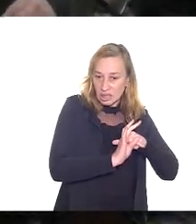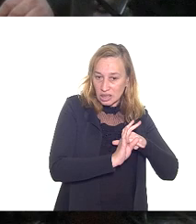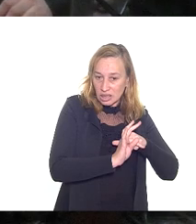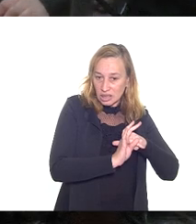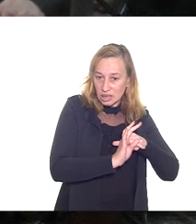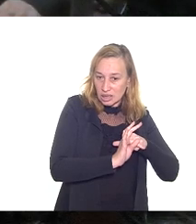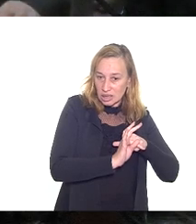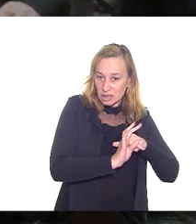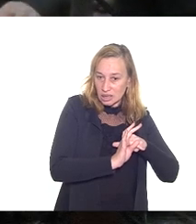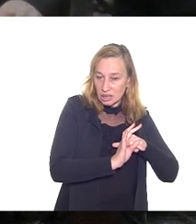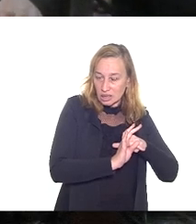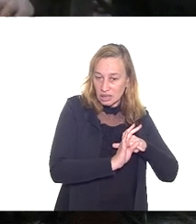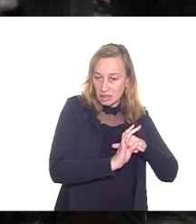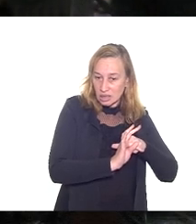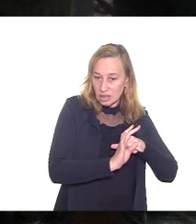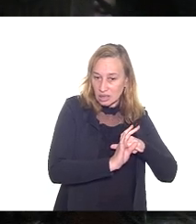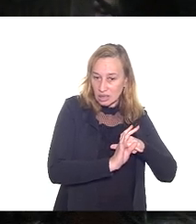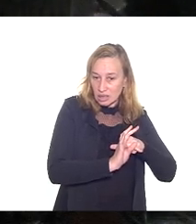som estava aberto.